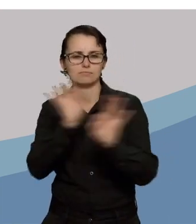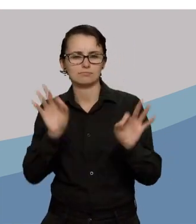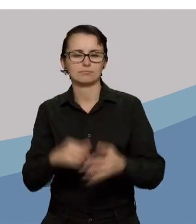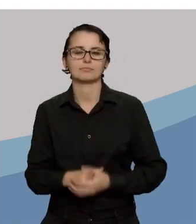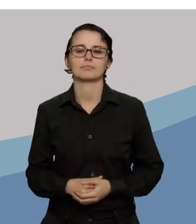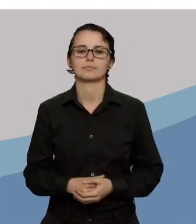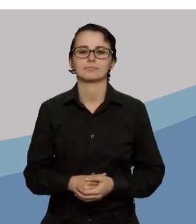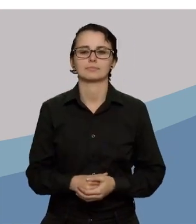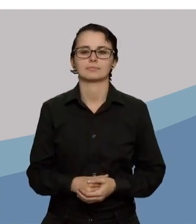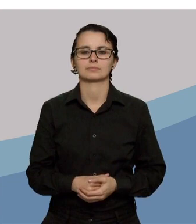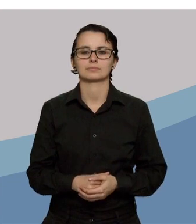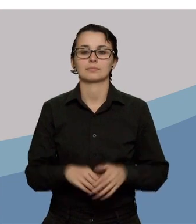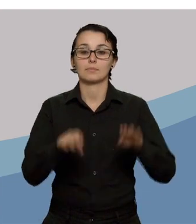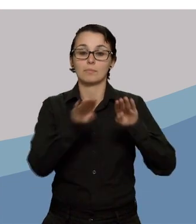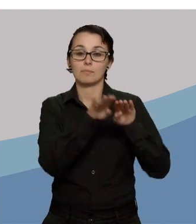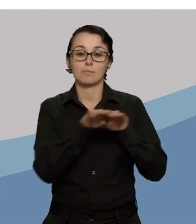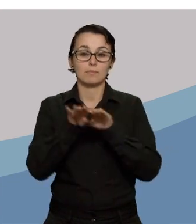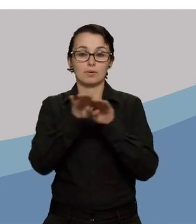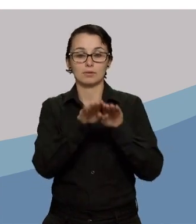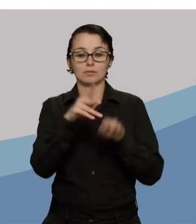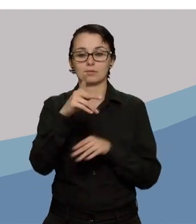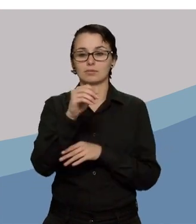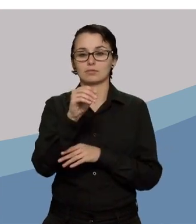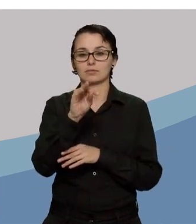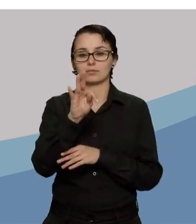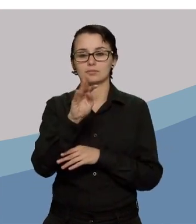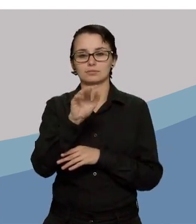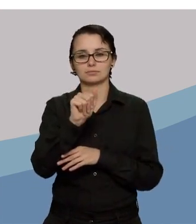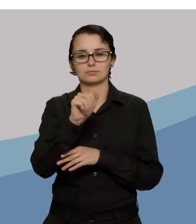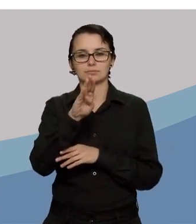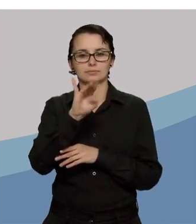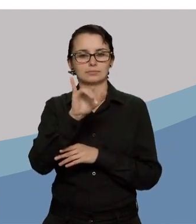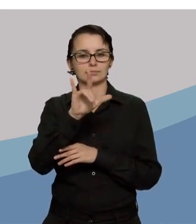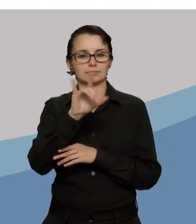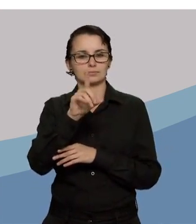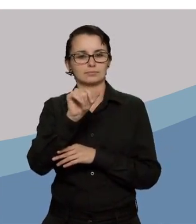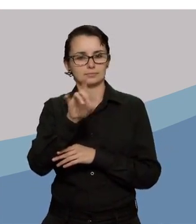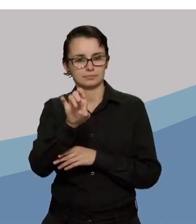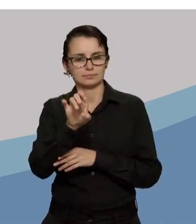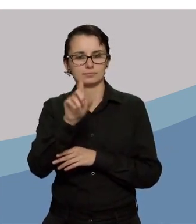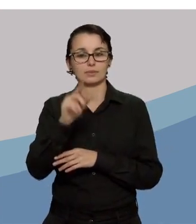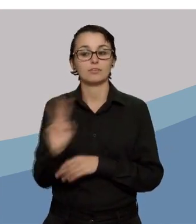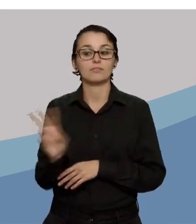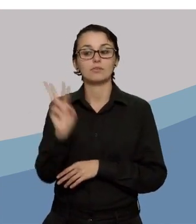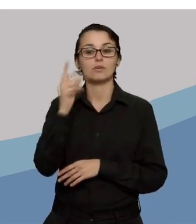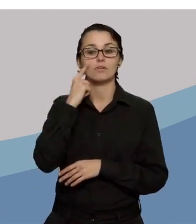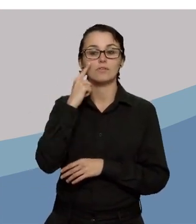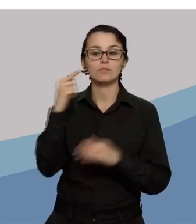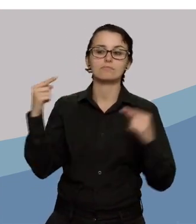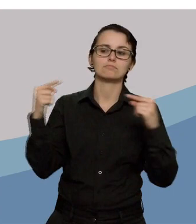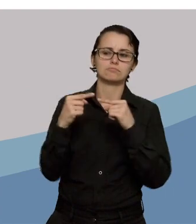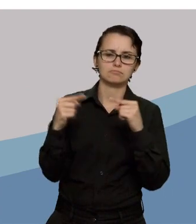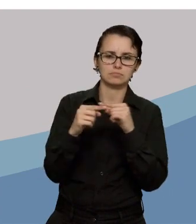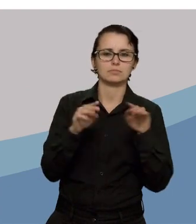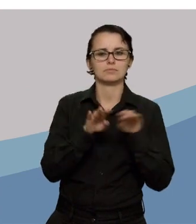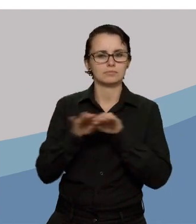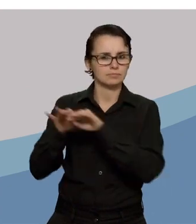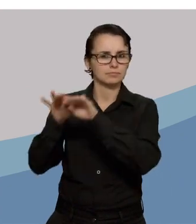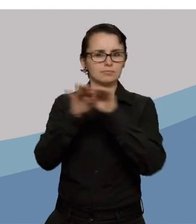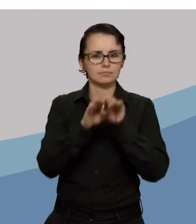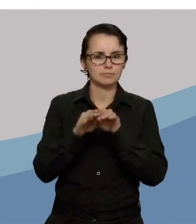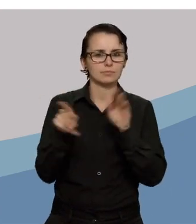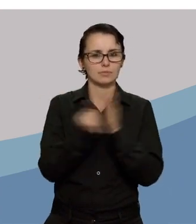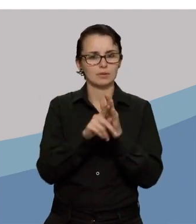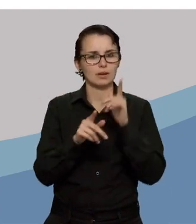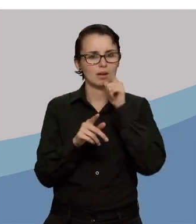saúde. Padrão de potabilidade é o conjunto de valores permitidos como parâmetro da qualidade da